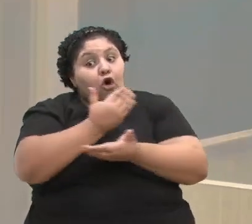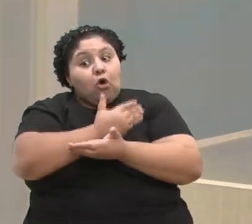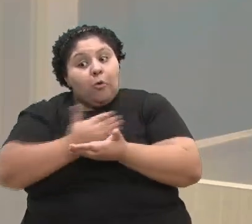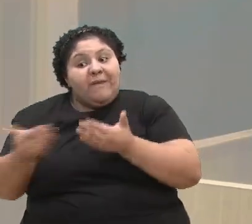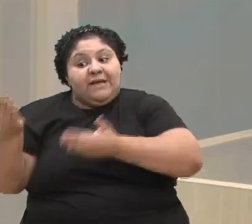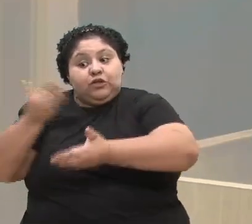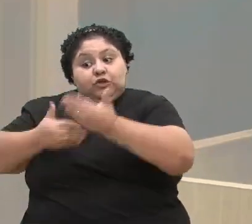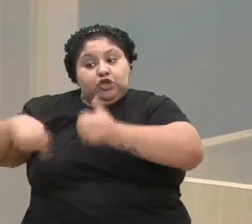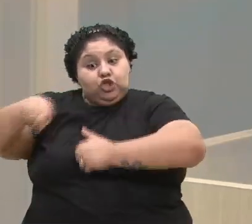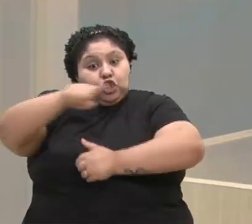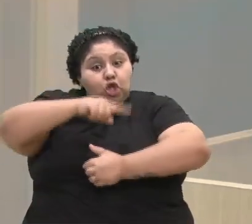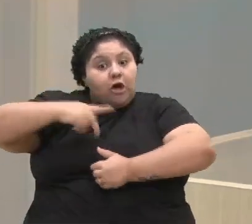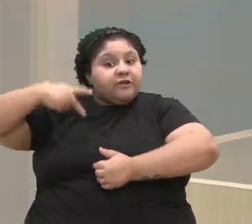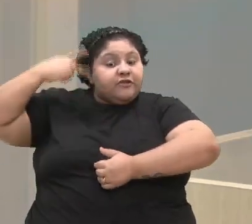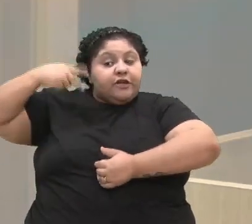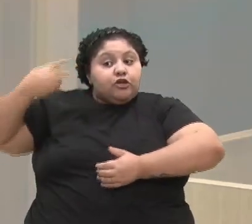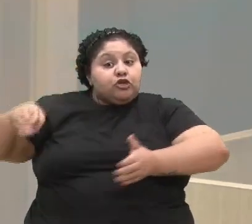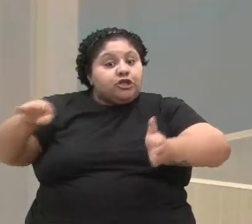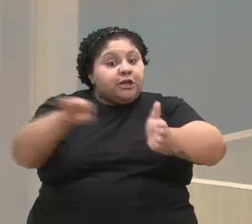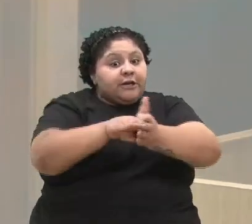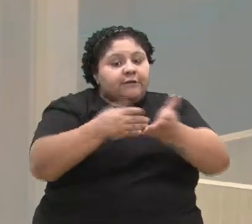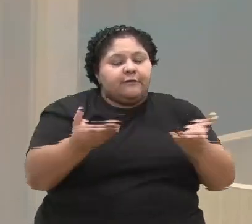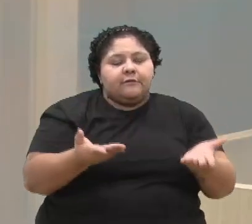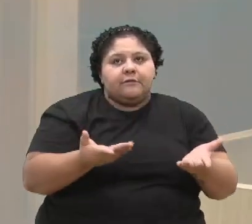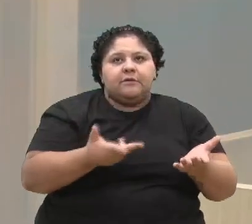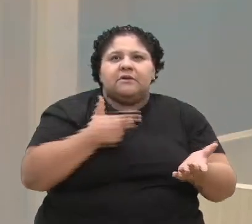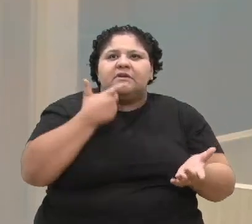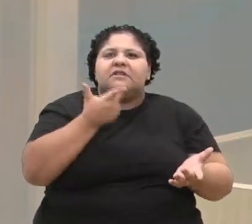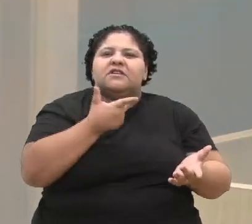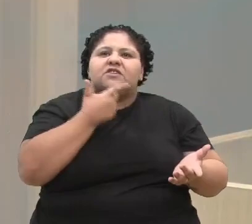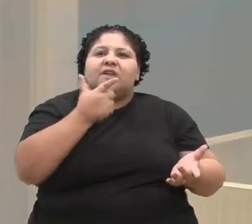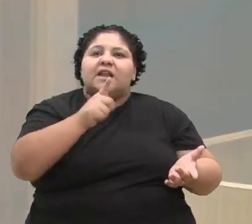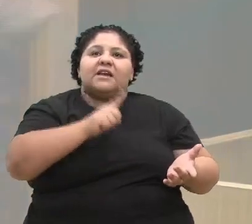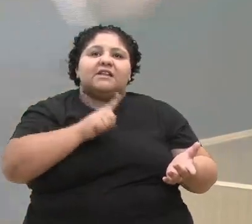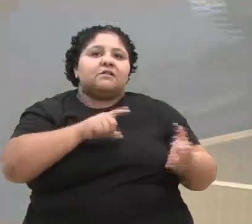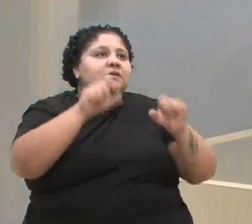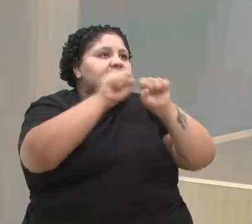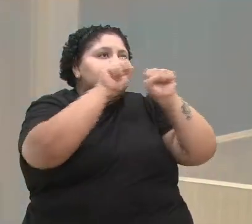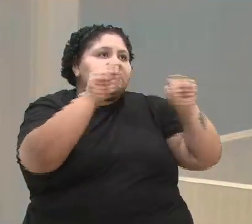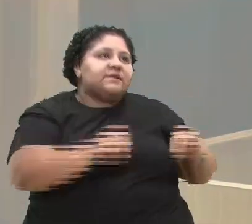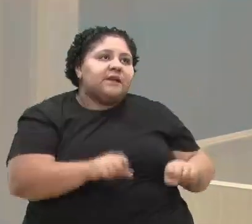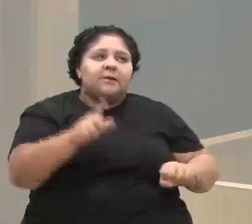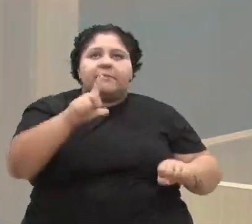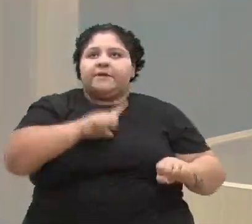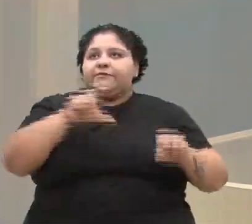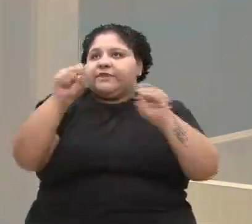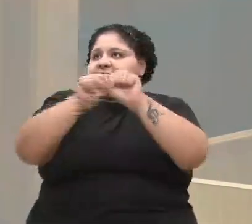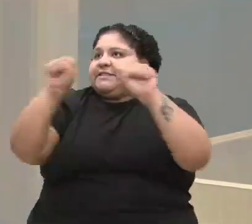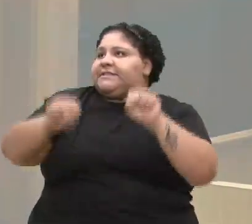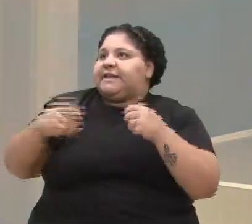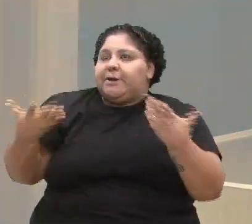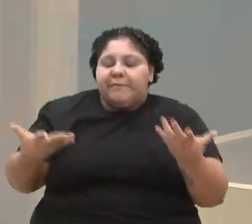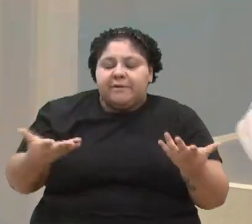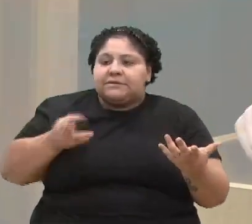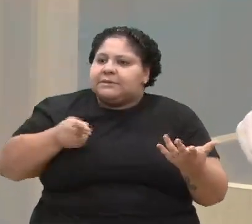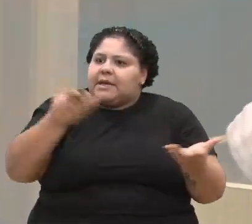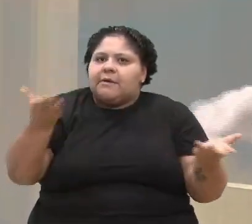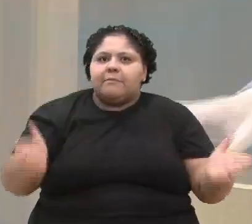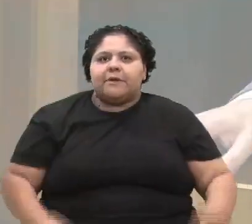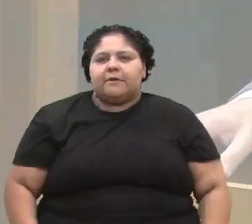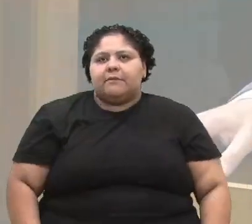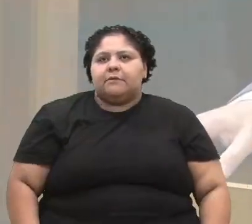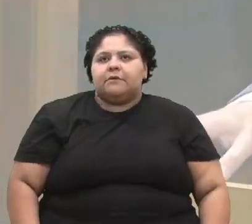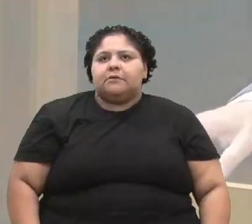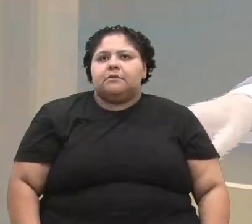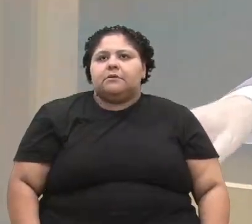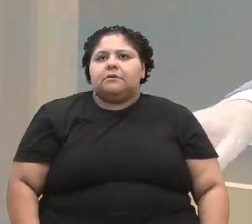né? Eles alegam que para fazer os exames eles estavam sem sistema, todos os dias estão sem sistema, 3 ou 4 vezes sempre sem sistema, que daí tem que subir